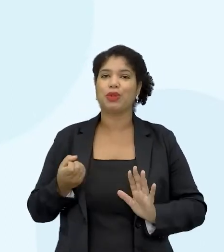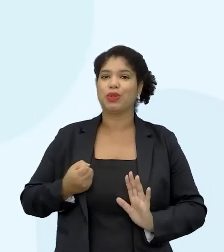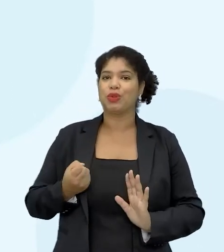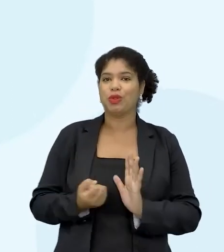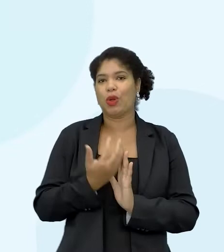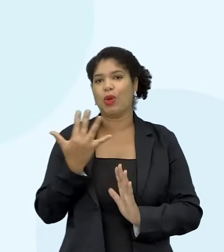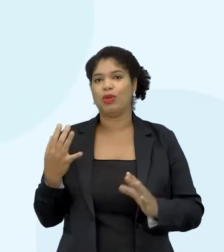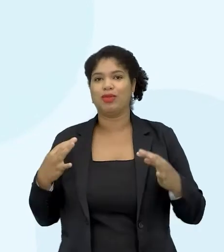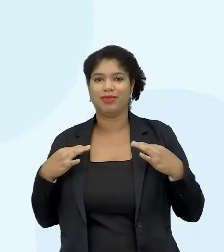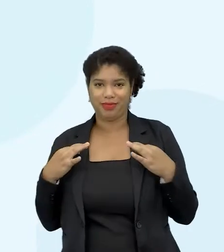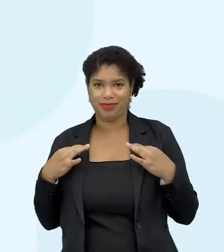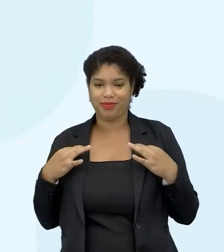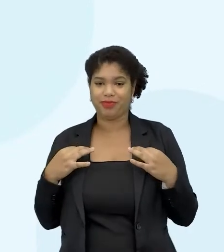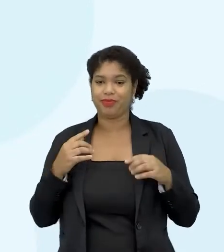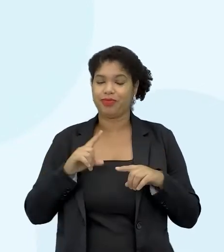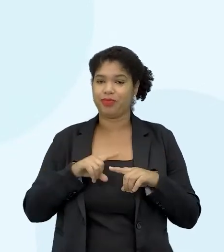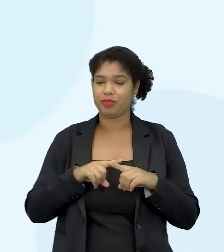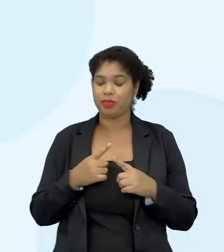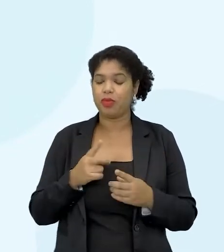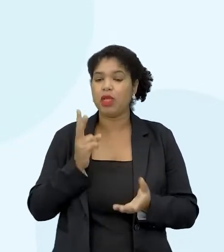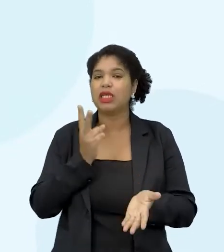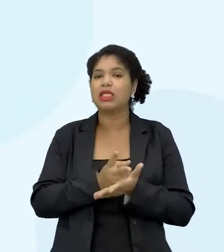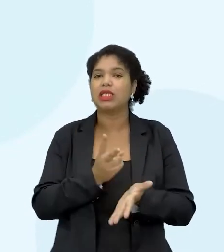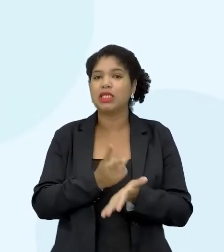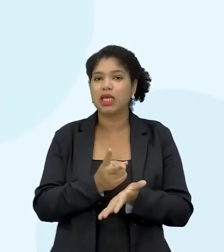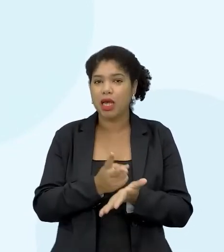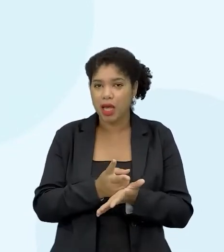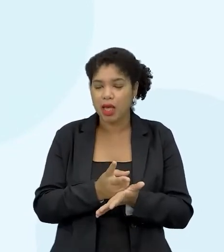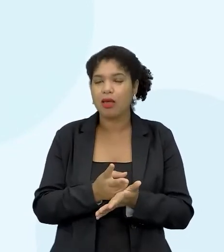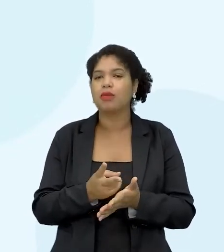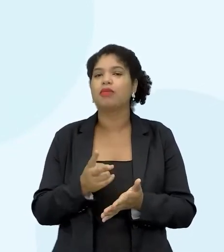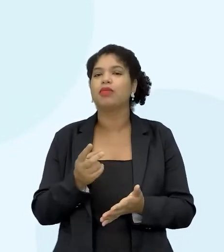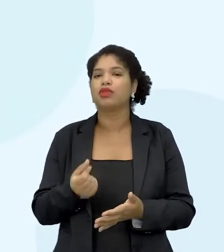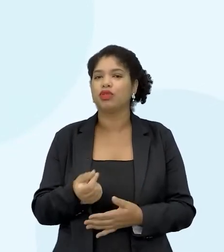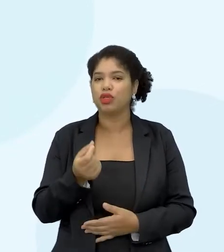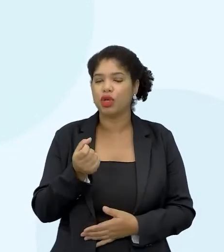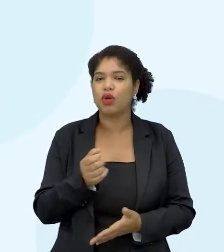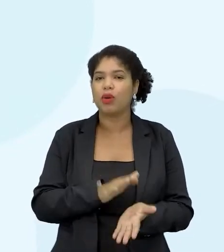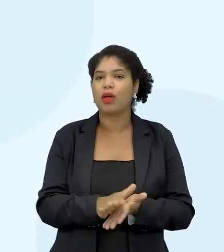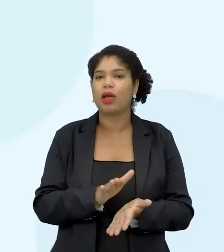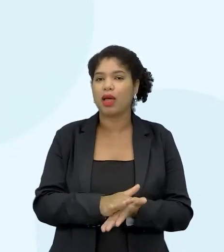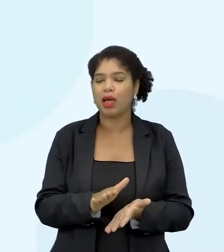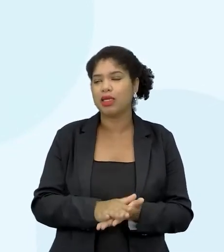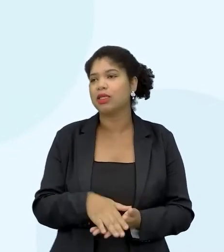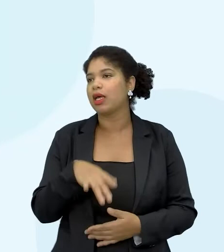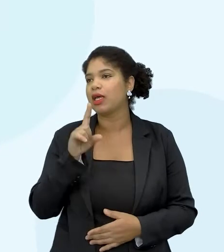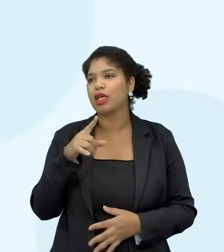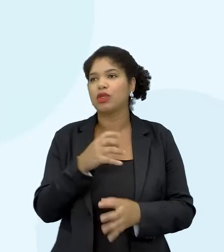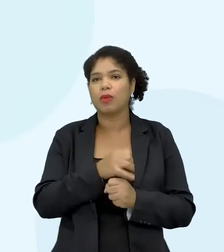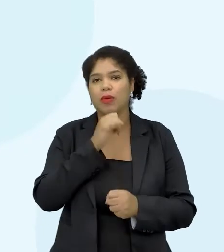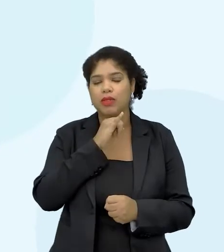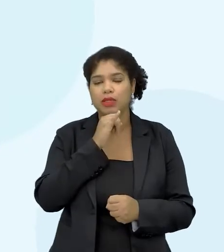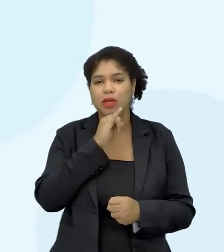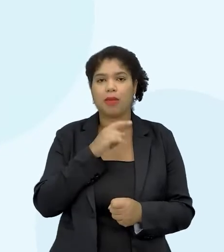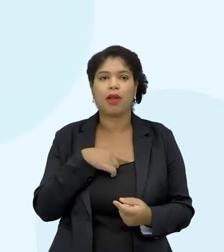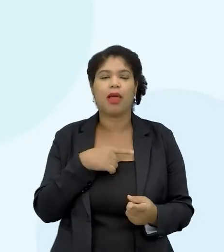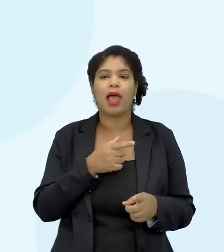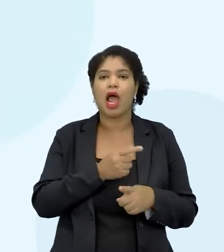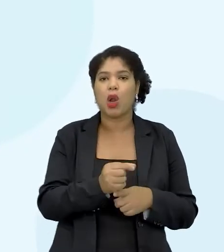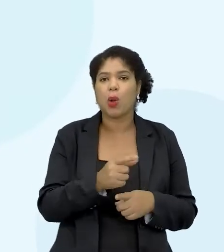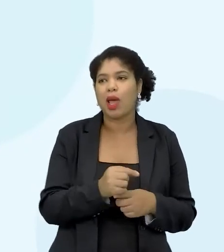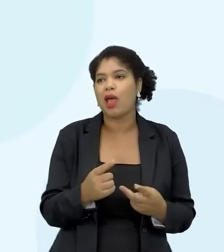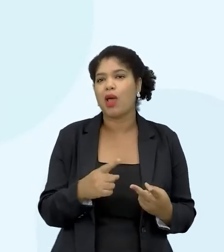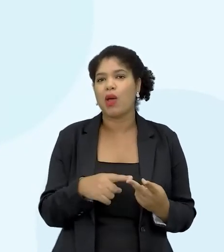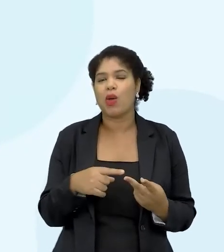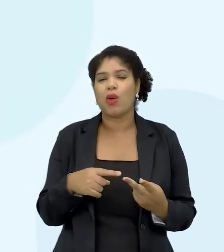camisetas. Mais o custo fixo, custo de mão de obra, de aluguel, né, de água, de luz, o que for. Então, eu